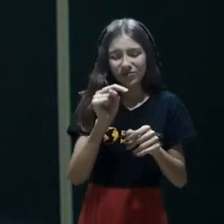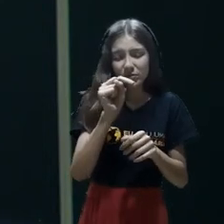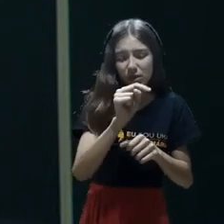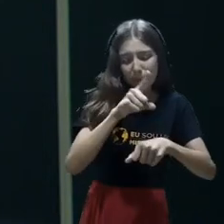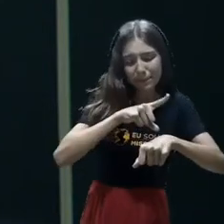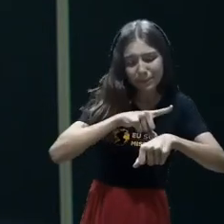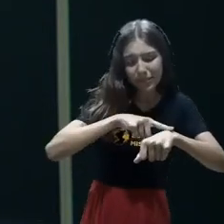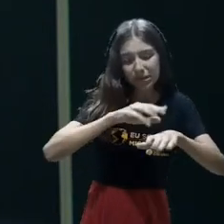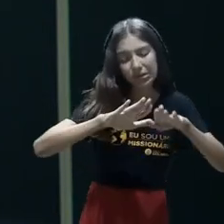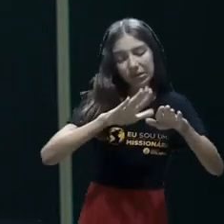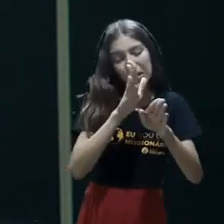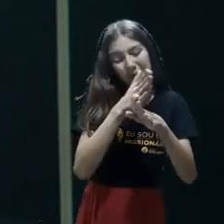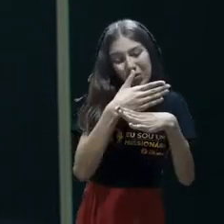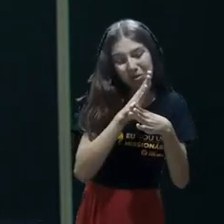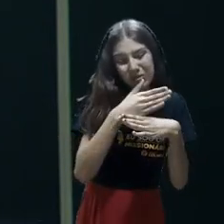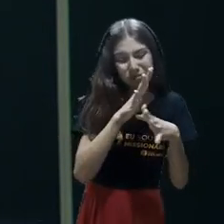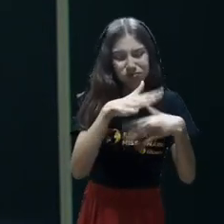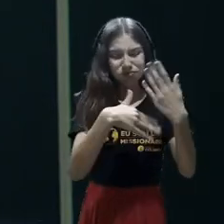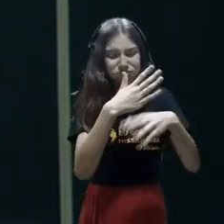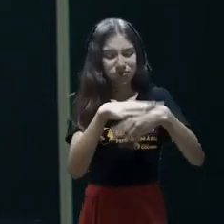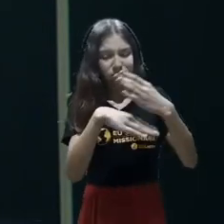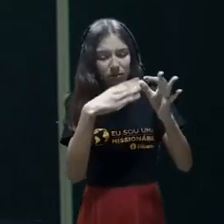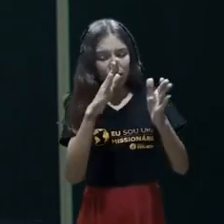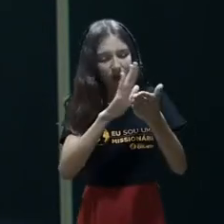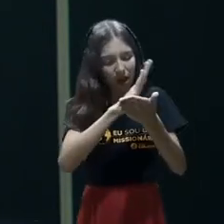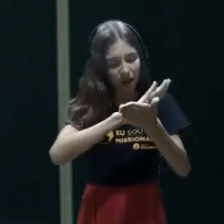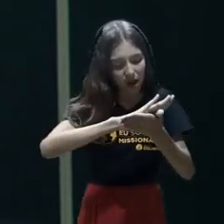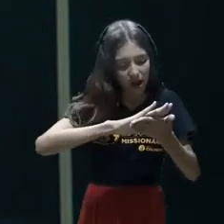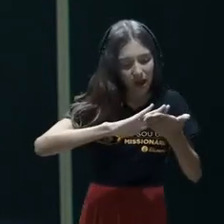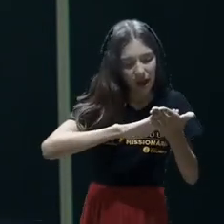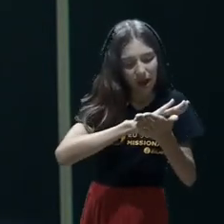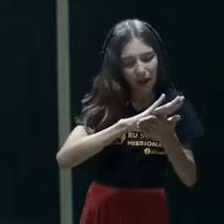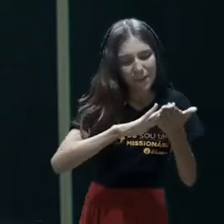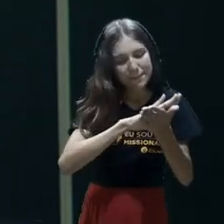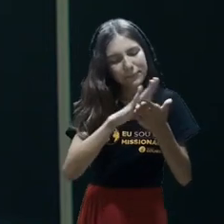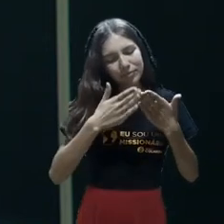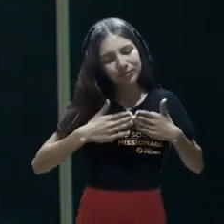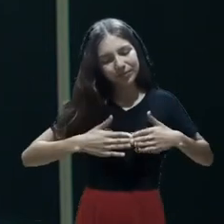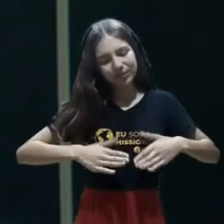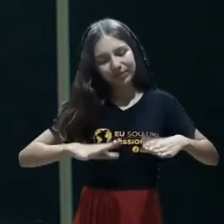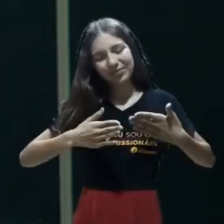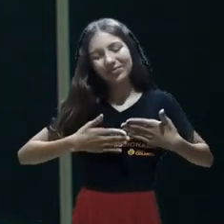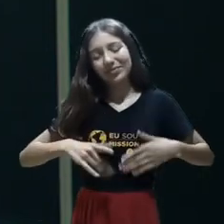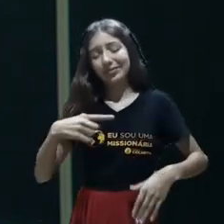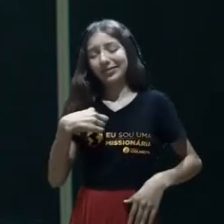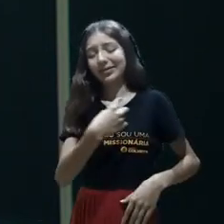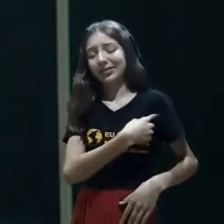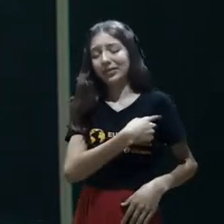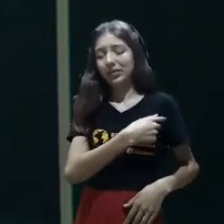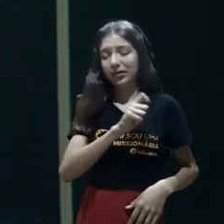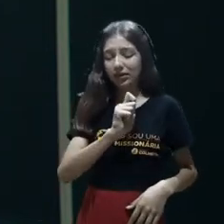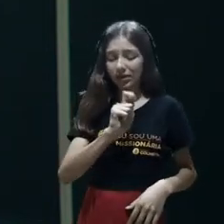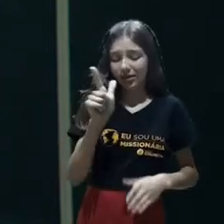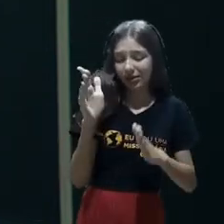Oh, Jesus, muda, transforma. Muitos saímos de casa e deixamos